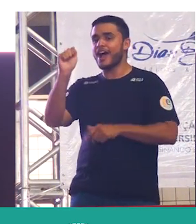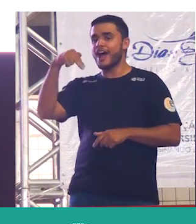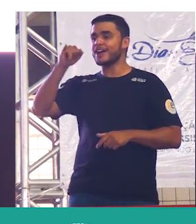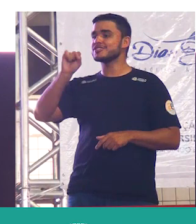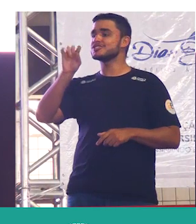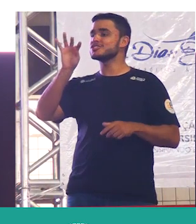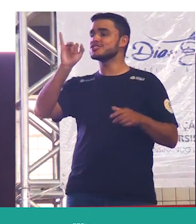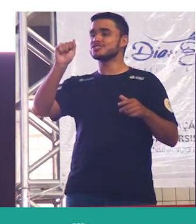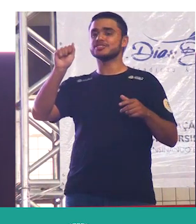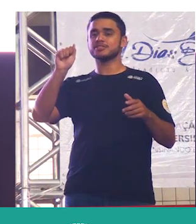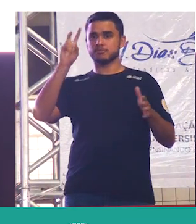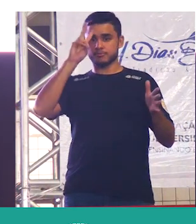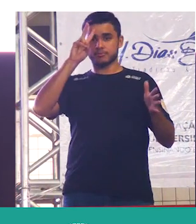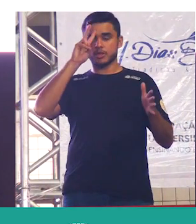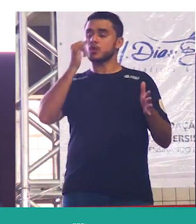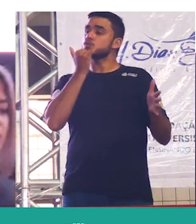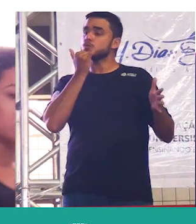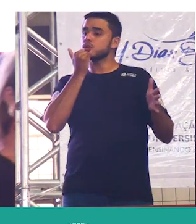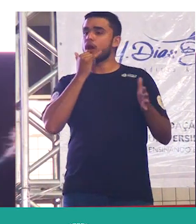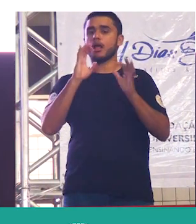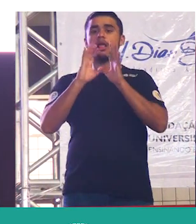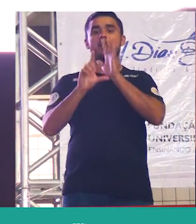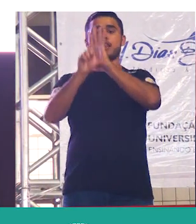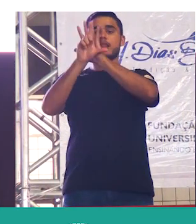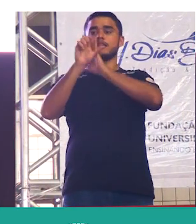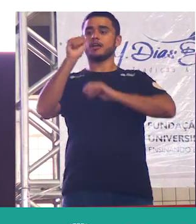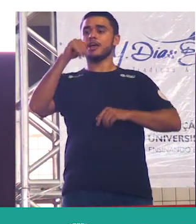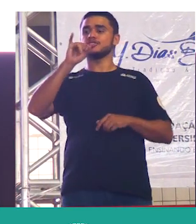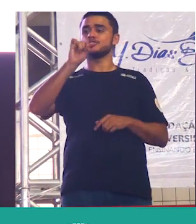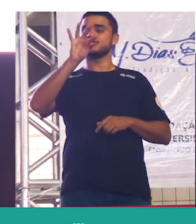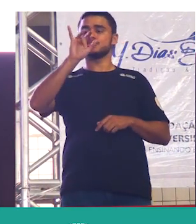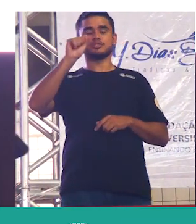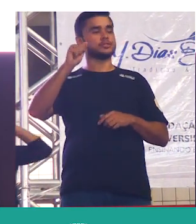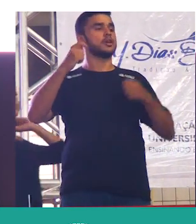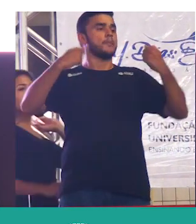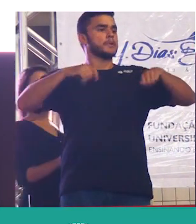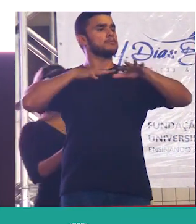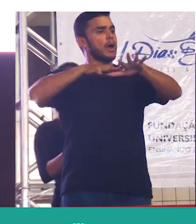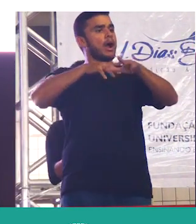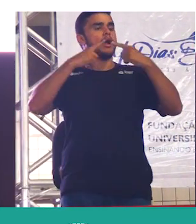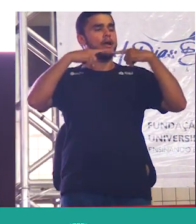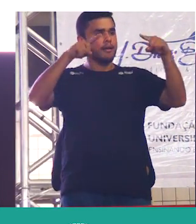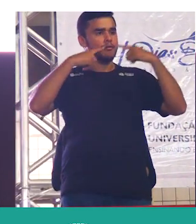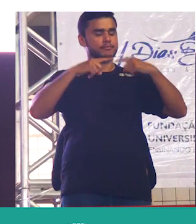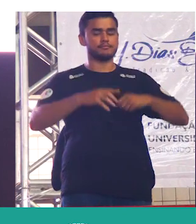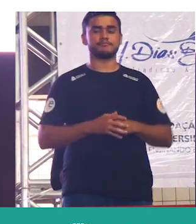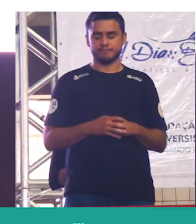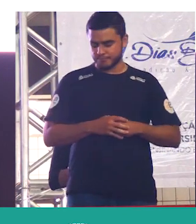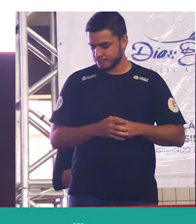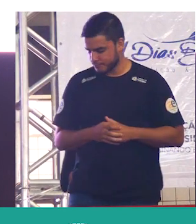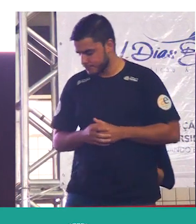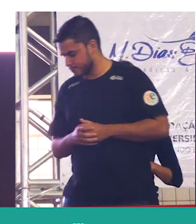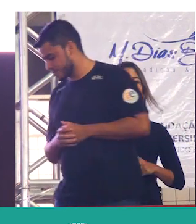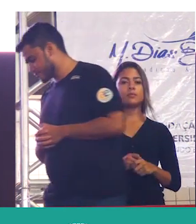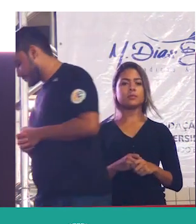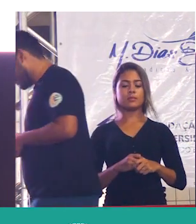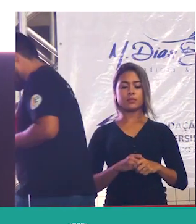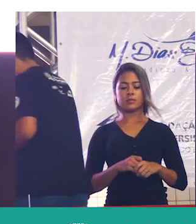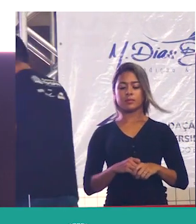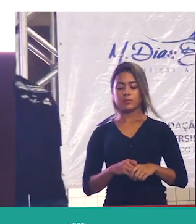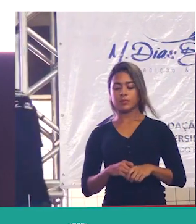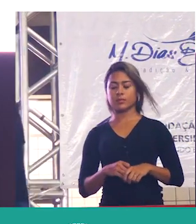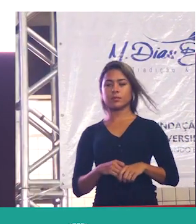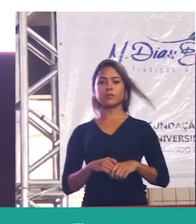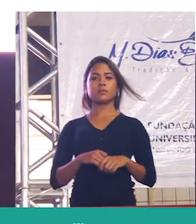é perdão. Então, por isso que o povo gritava anistia ampla, geral e restrita. A